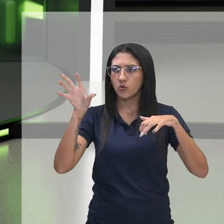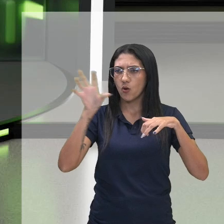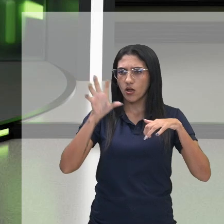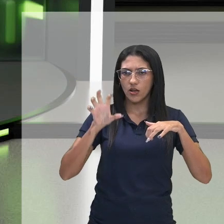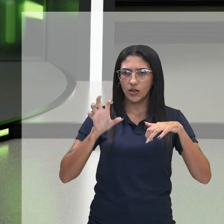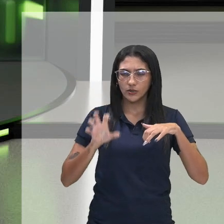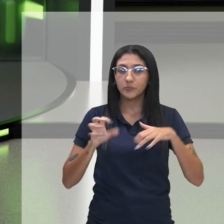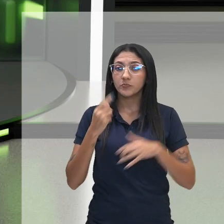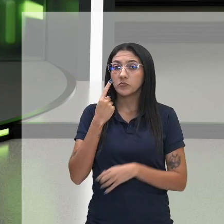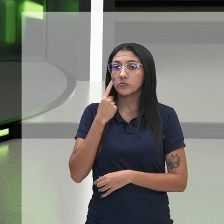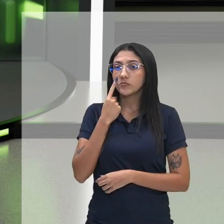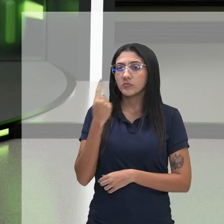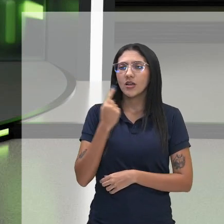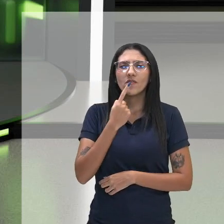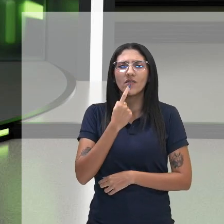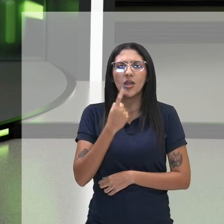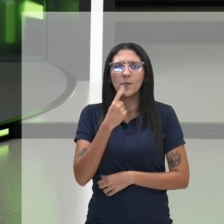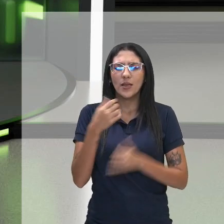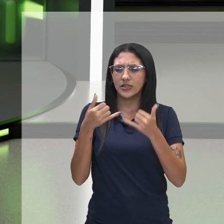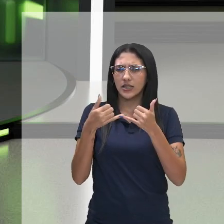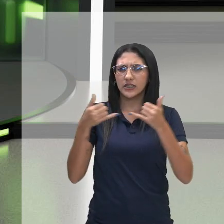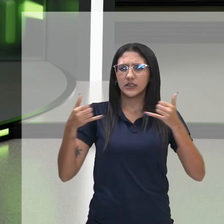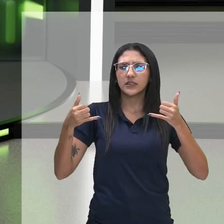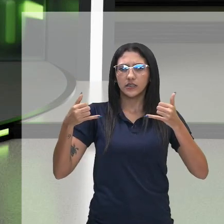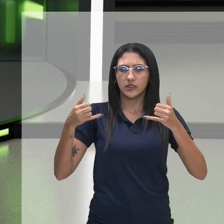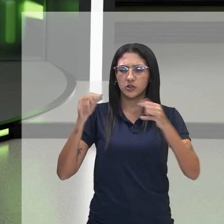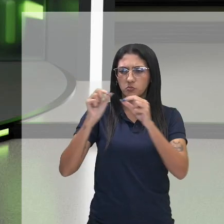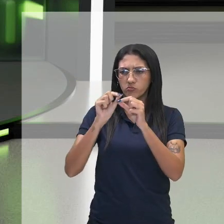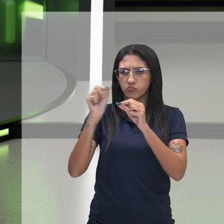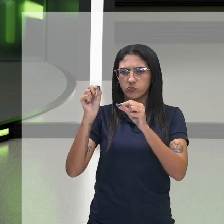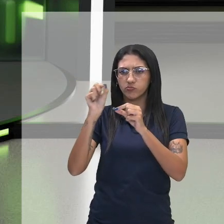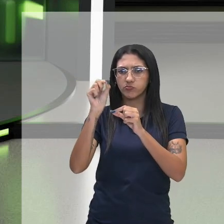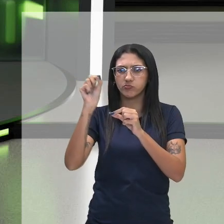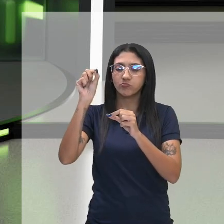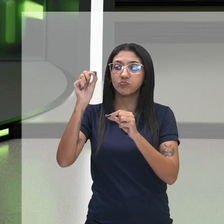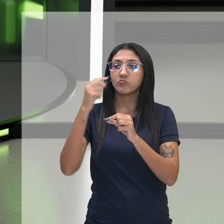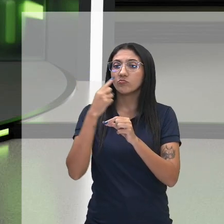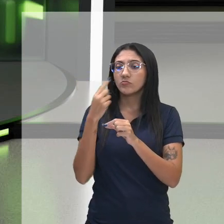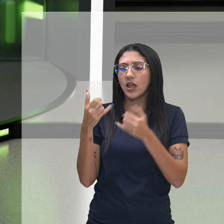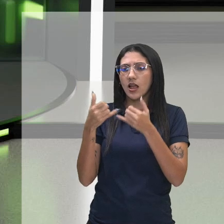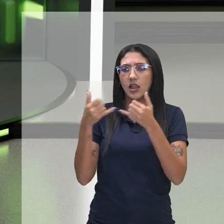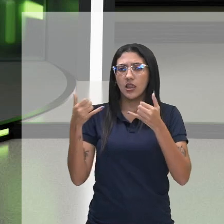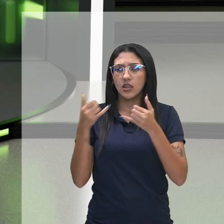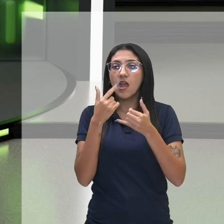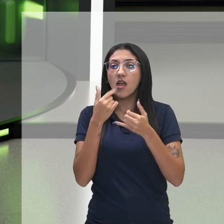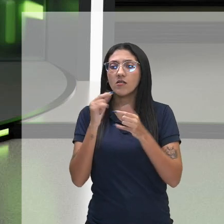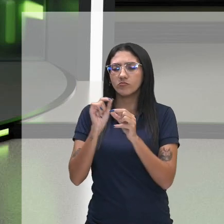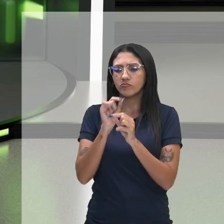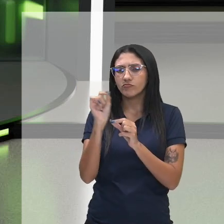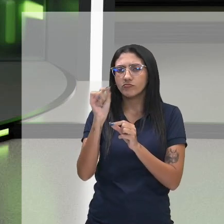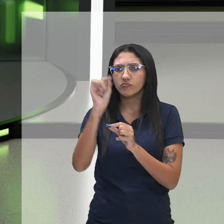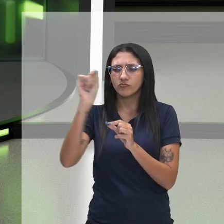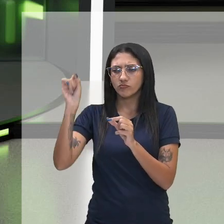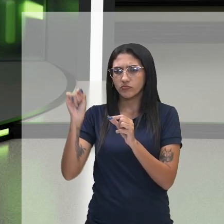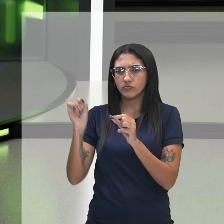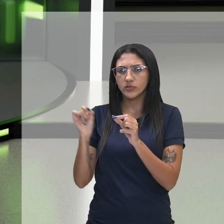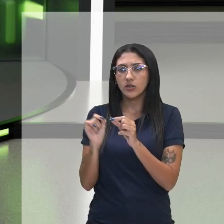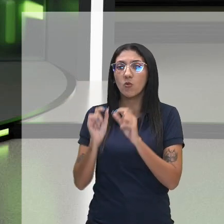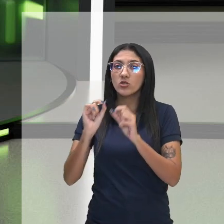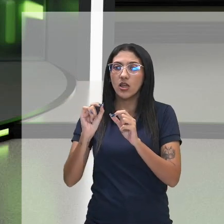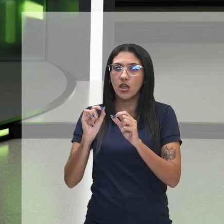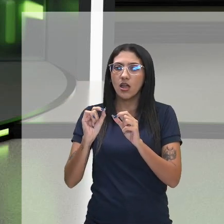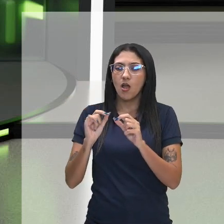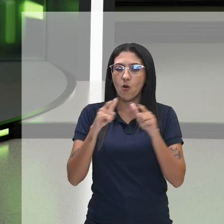em vermelho, observem aqui essas linhas em vermelho. Essas linhas em vermelho representam aqui para a gente as